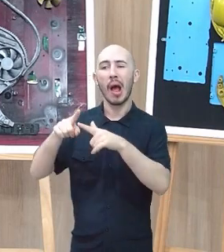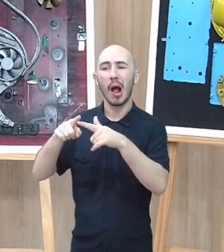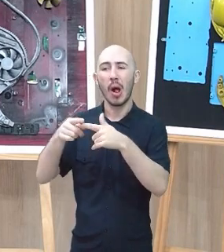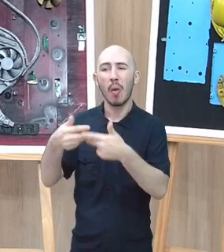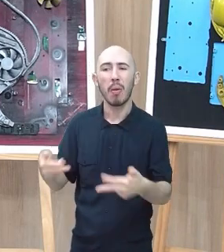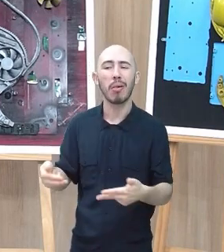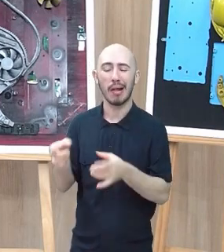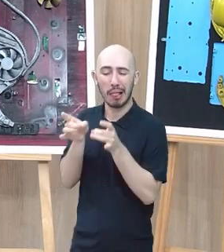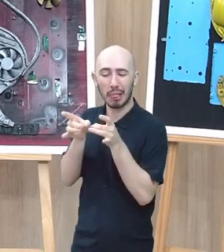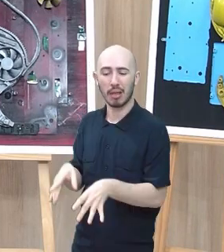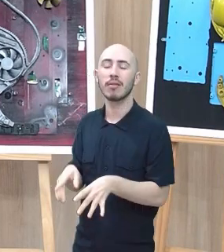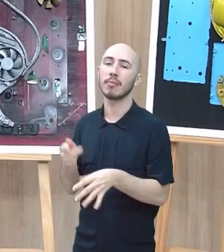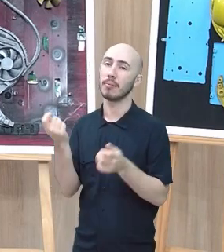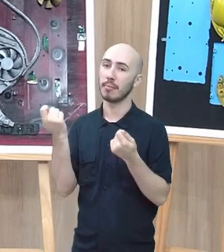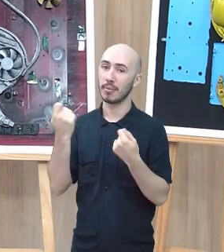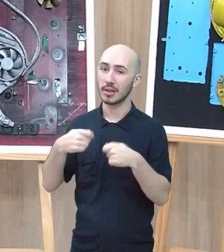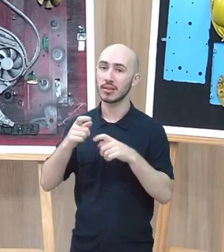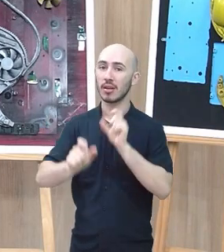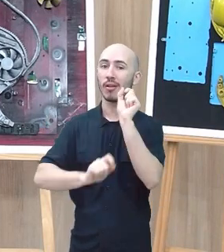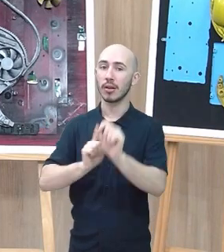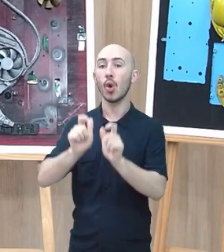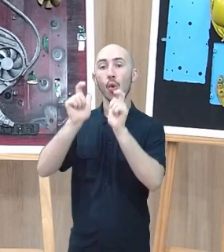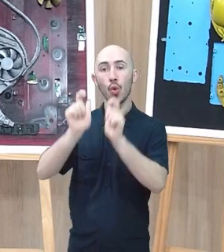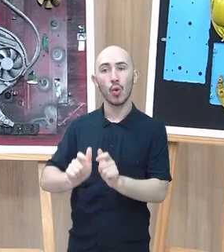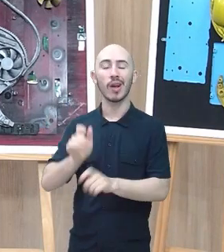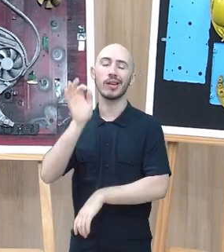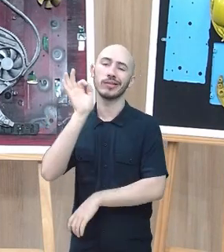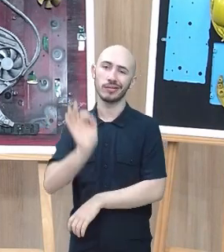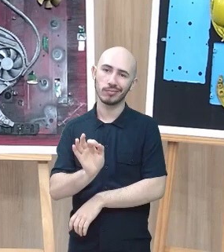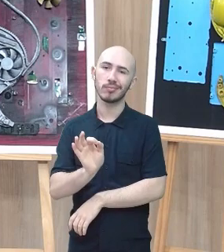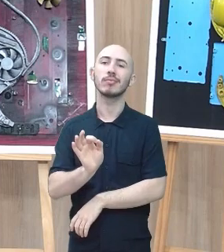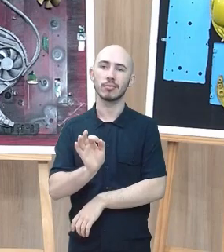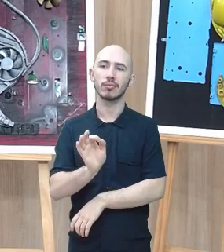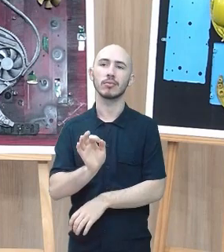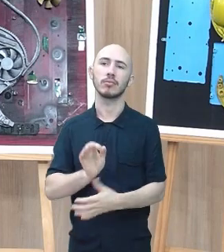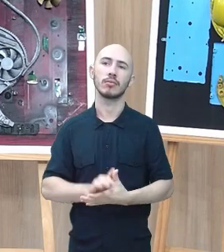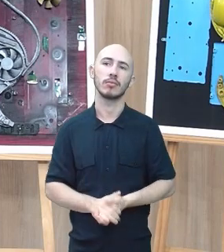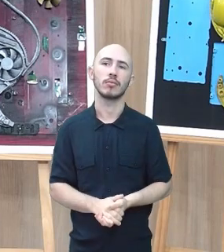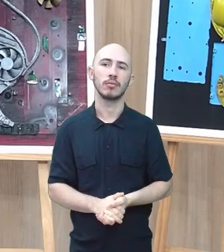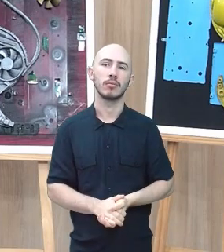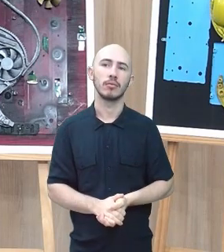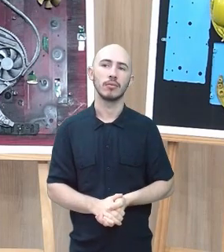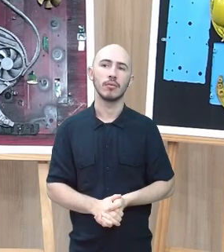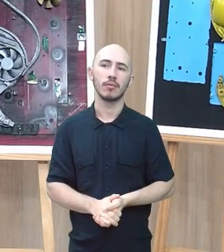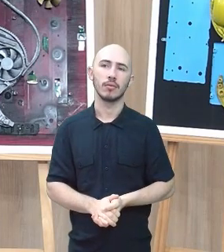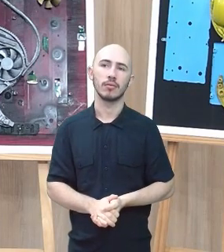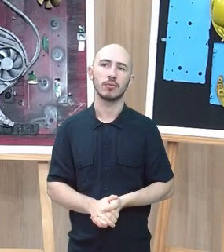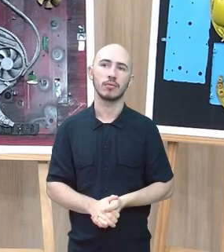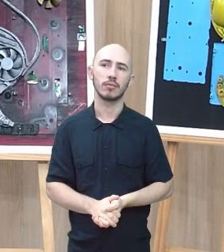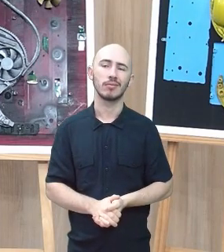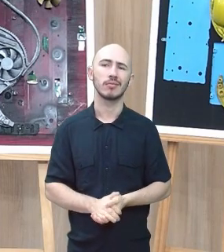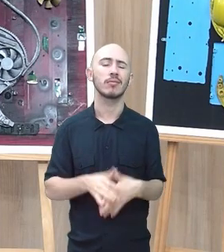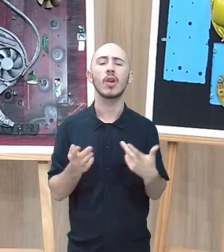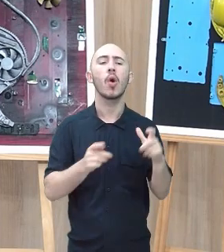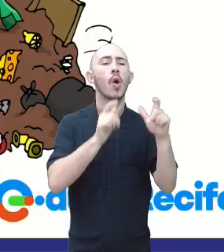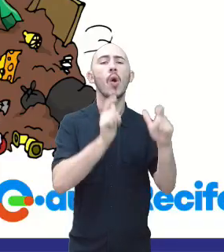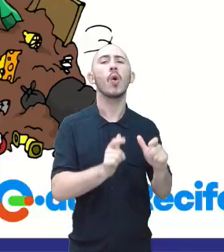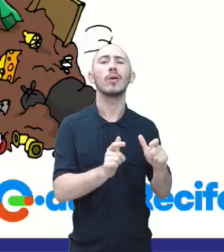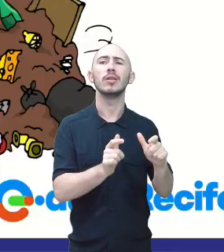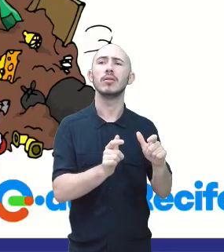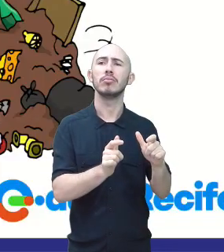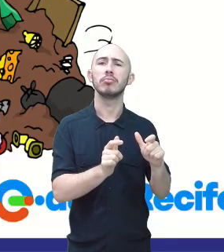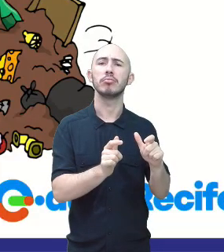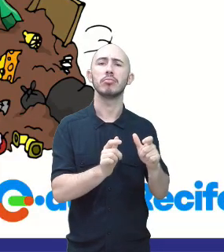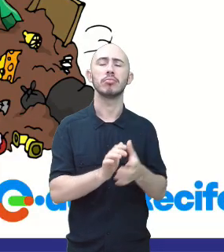sejam bem descartados, né? Descartados de uma forma adequada. E o destino desses